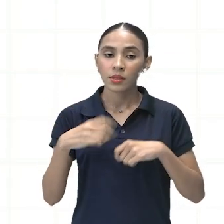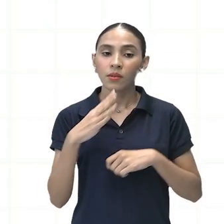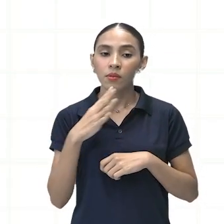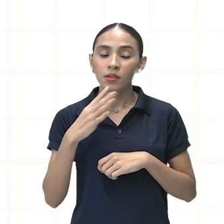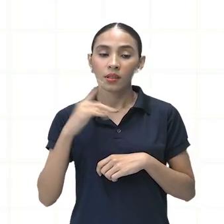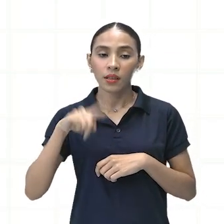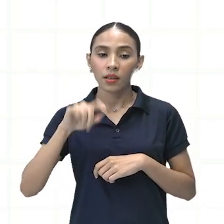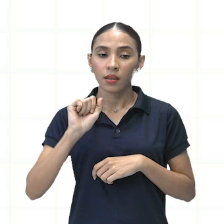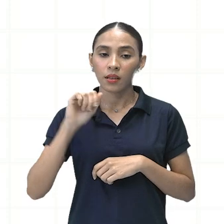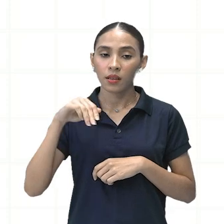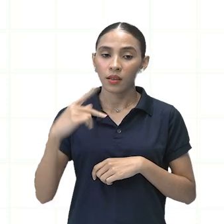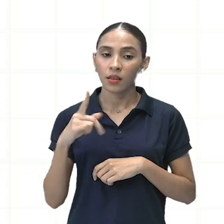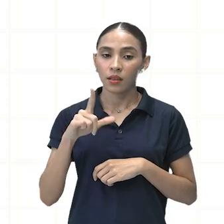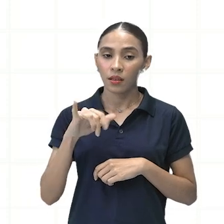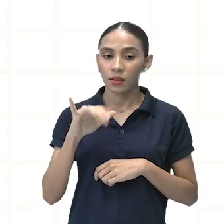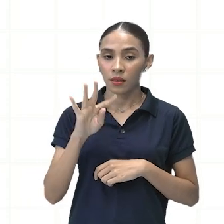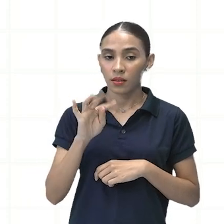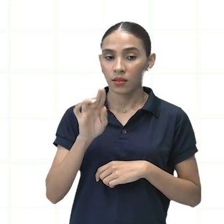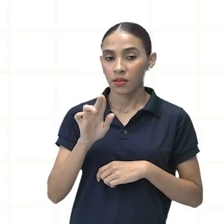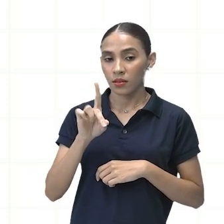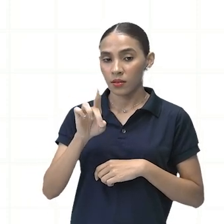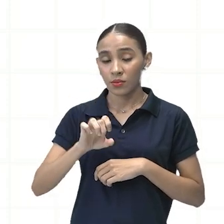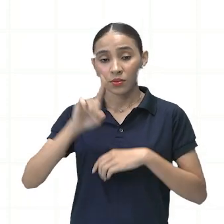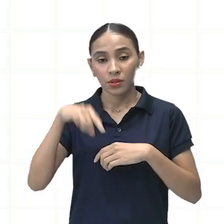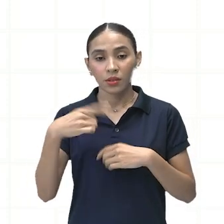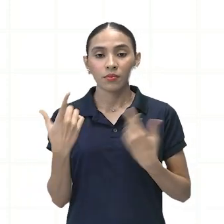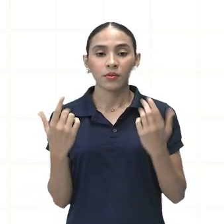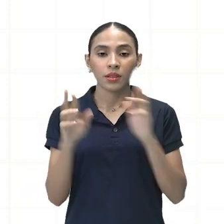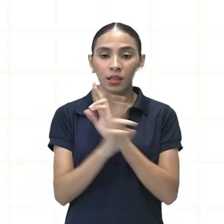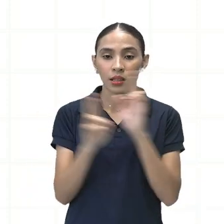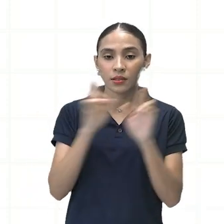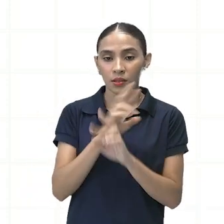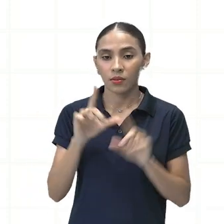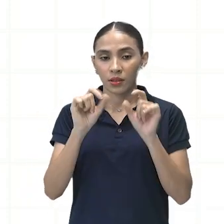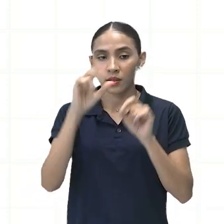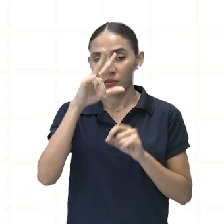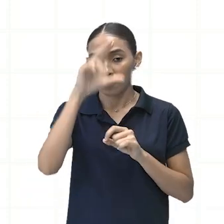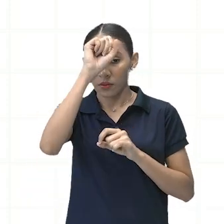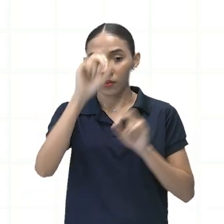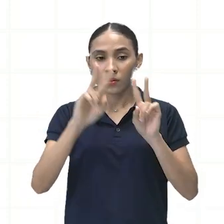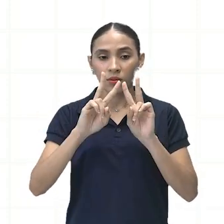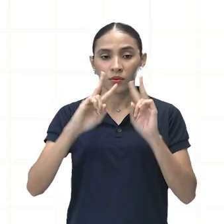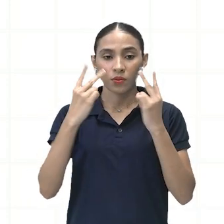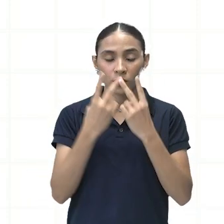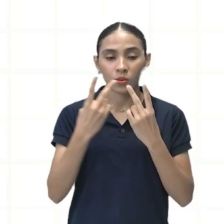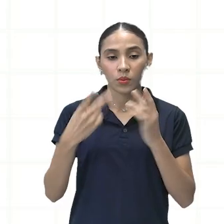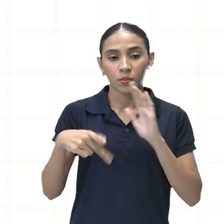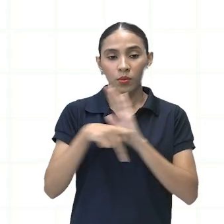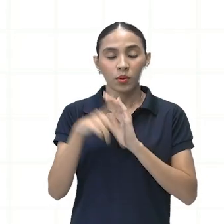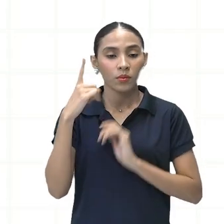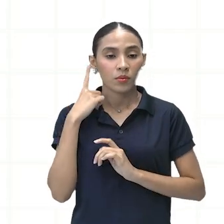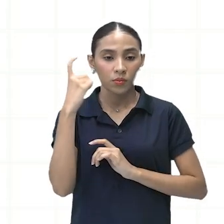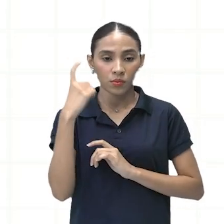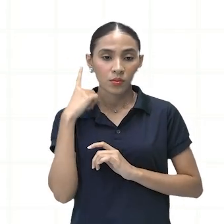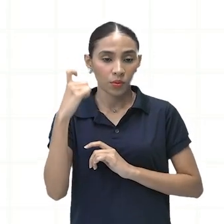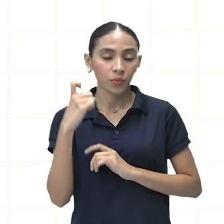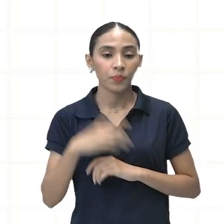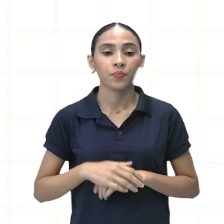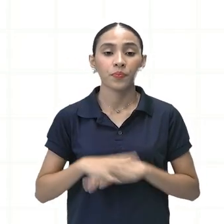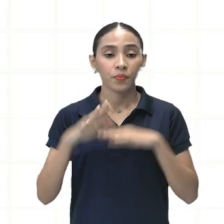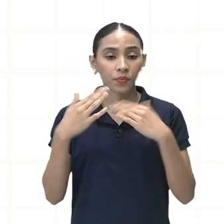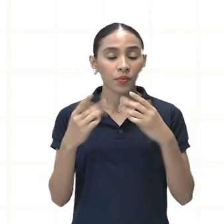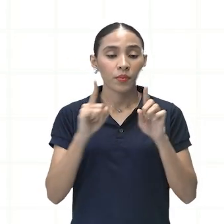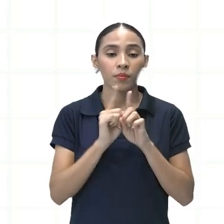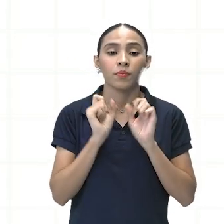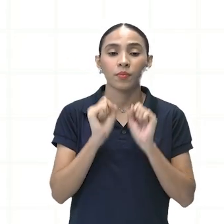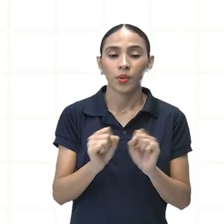a amplitude. E o que é a amplitude? Ela está relacionada à intensidade ou volume do som. A amplitude